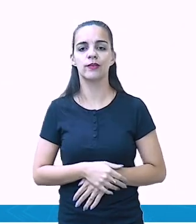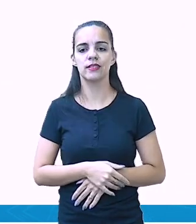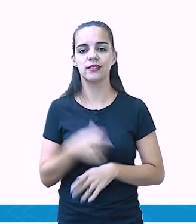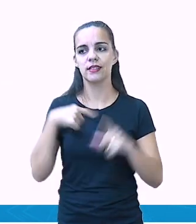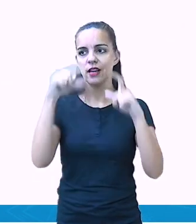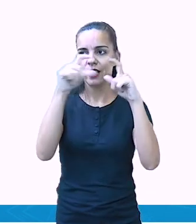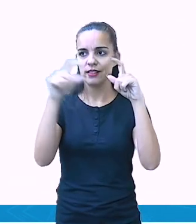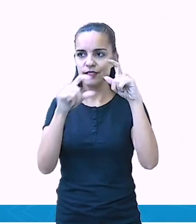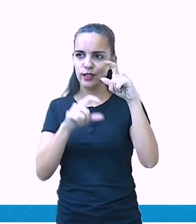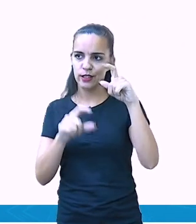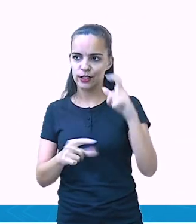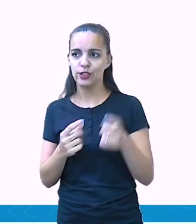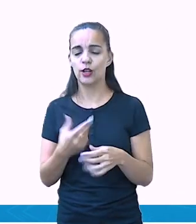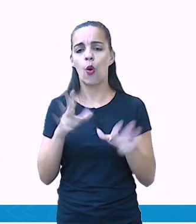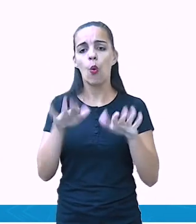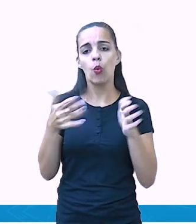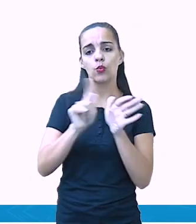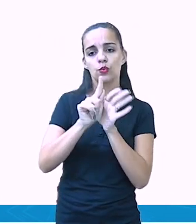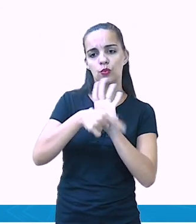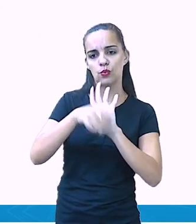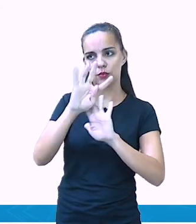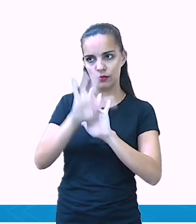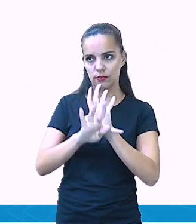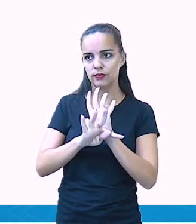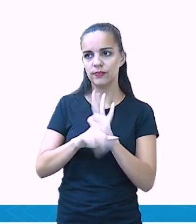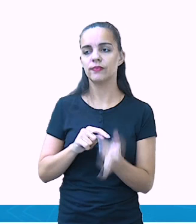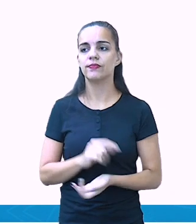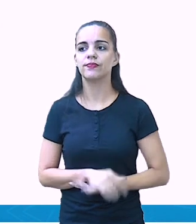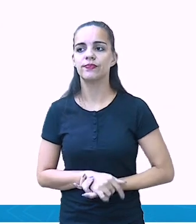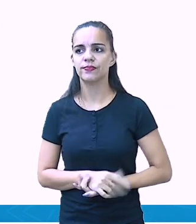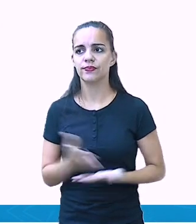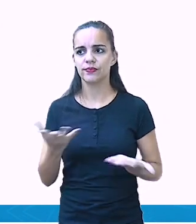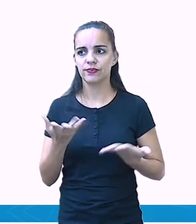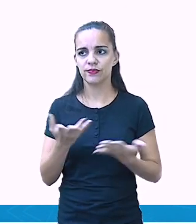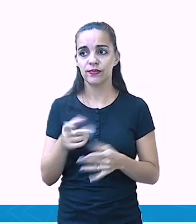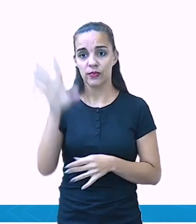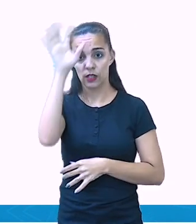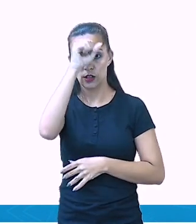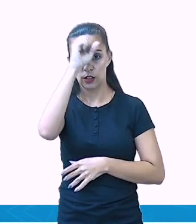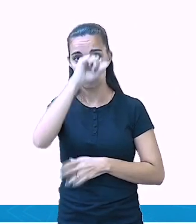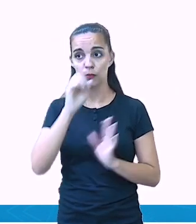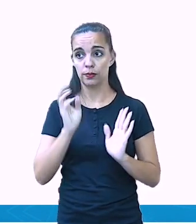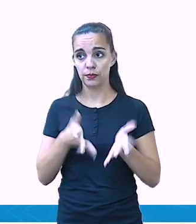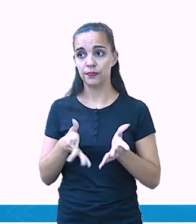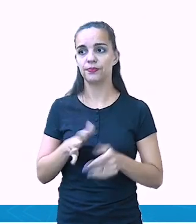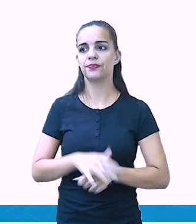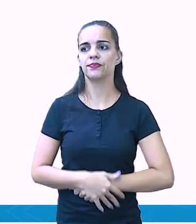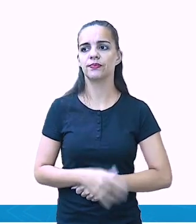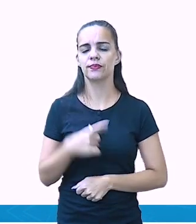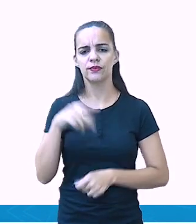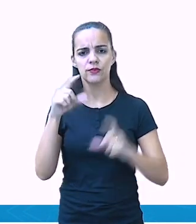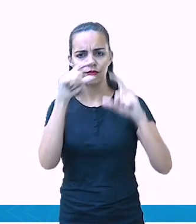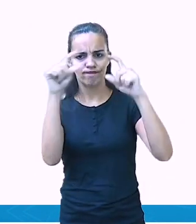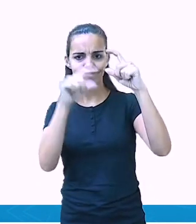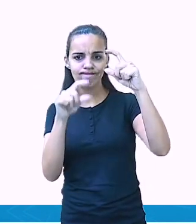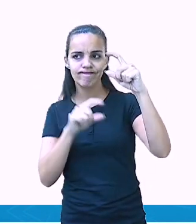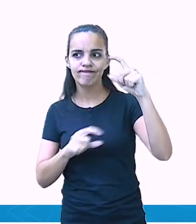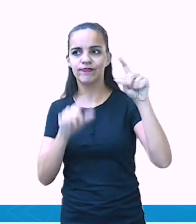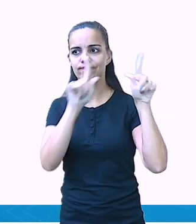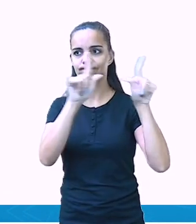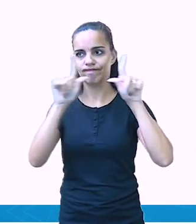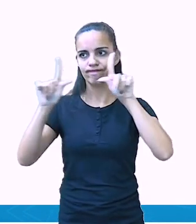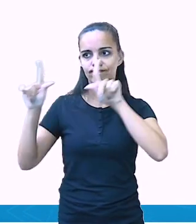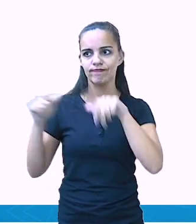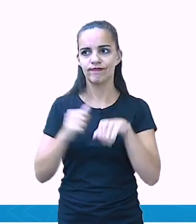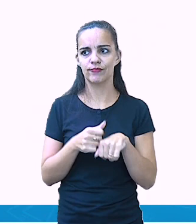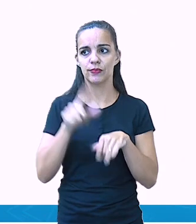texto, desse tipo de gênero textual. Então, agora que aprendeu sobre tirinhas e história em quadrinhos, em seu